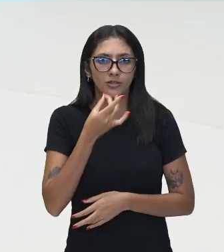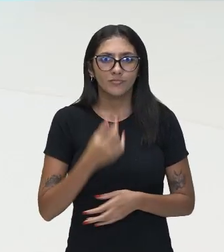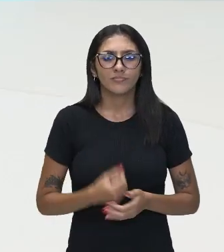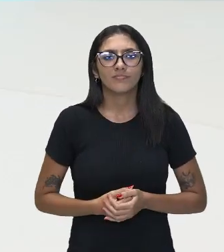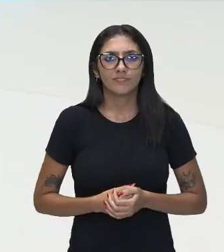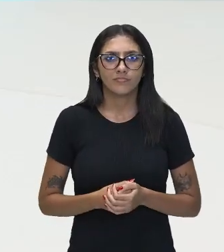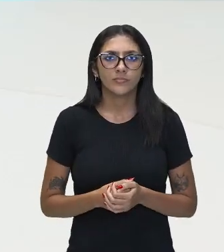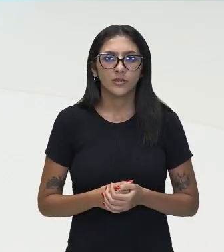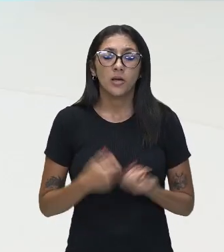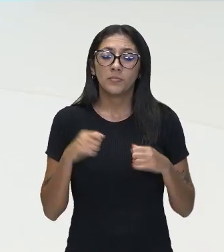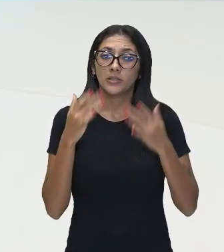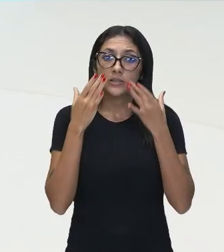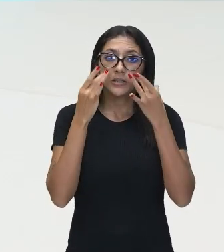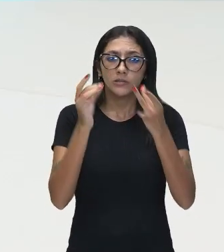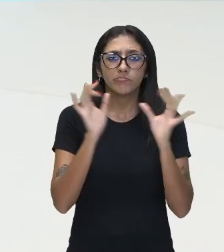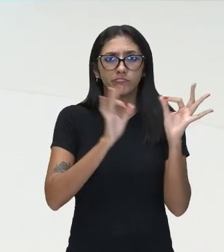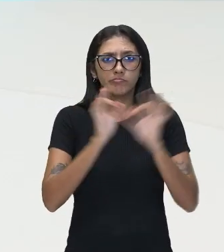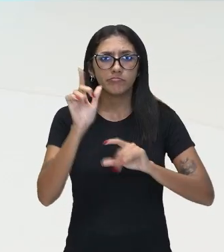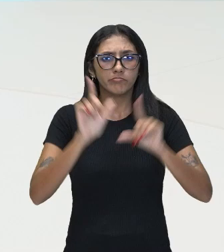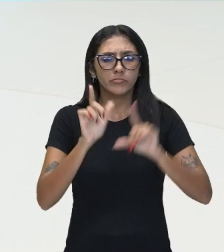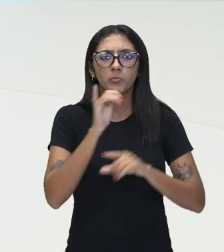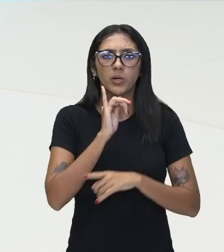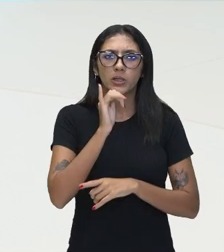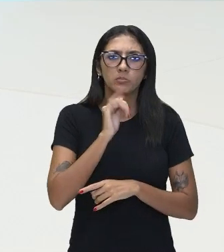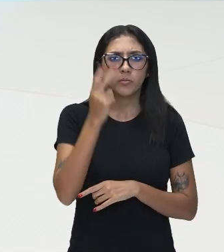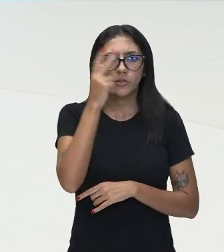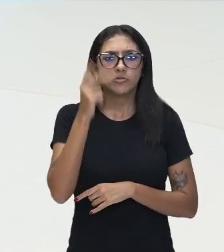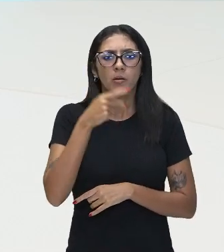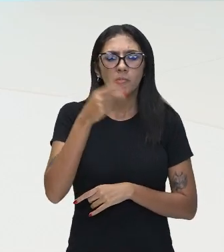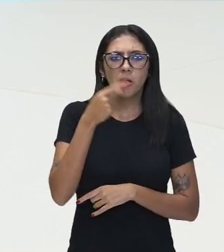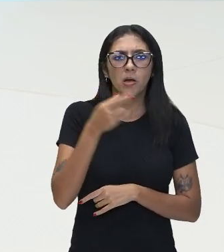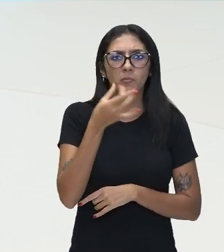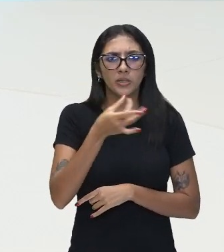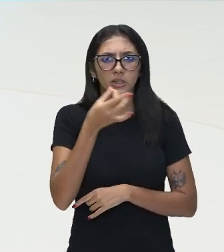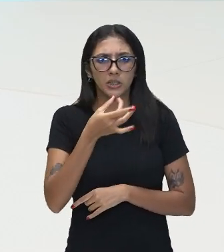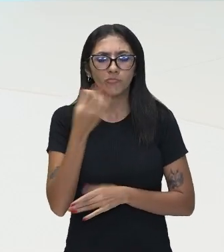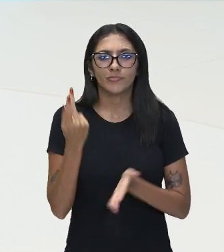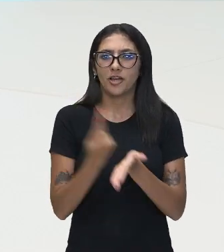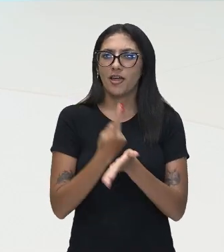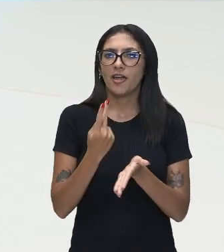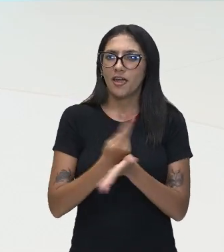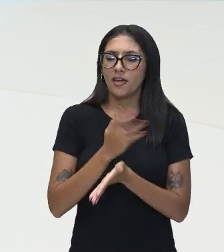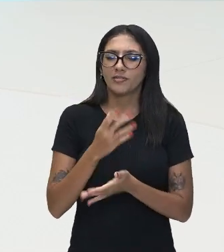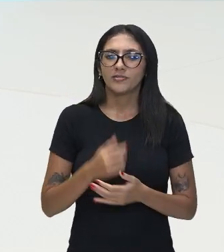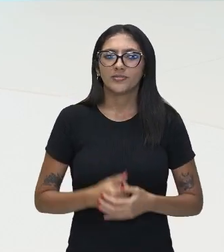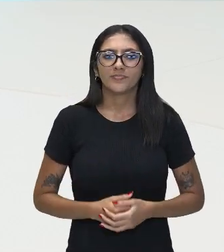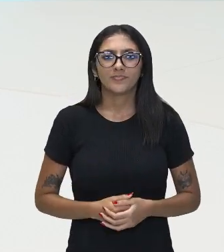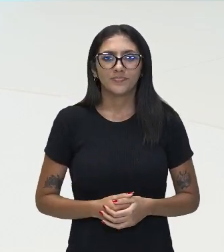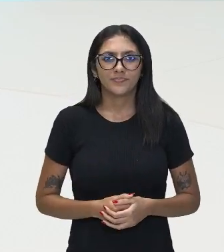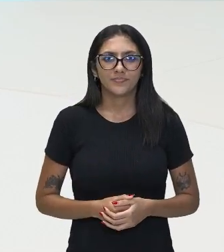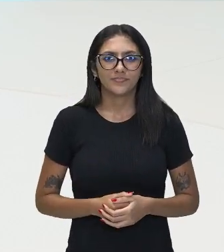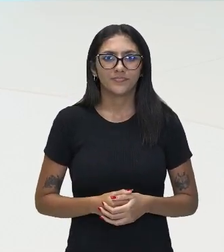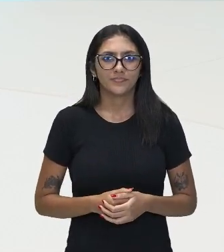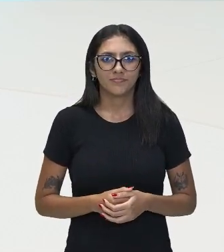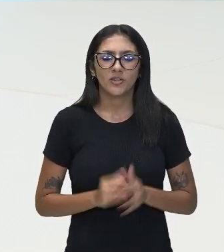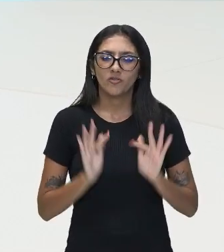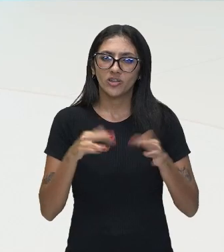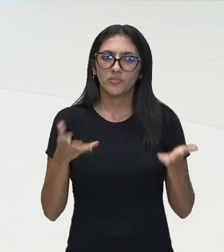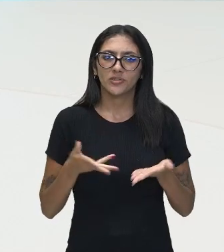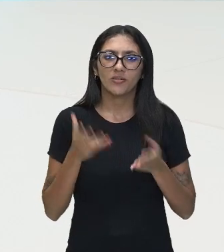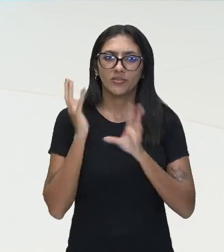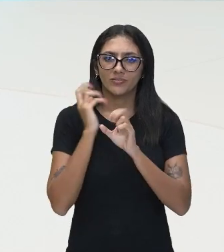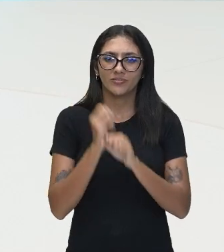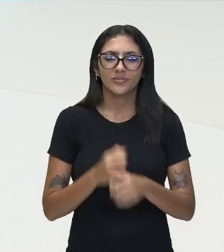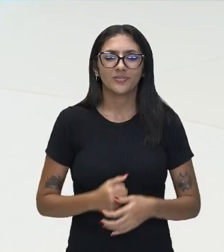os jornais. Se o jornalista estiver dando a impressão dele, já está fugindo ali do objetivo da notícia. Essa foi a nossa aula